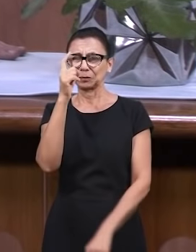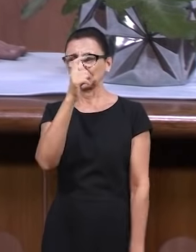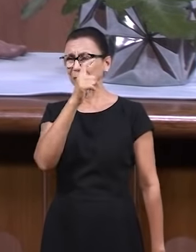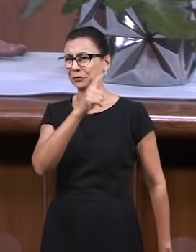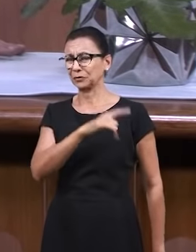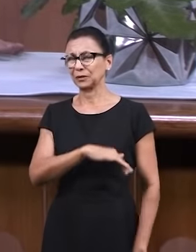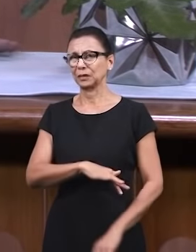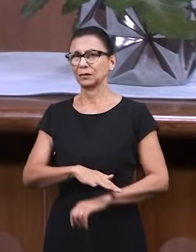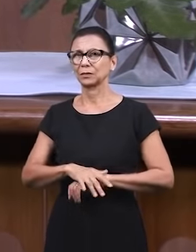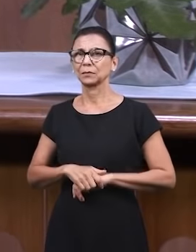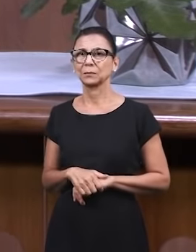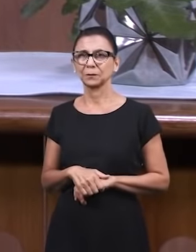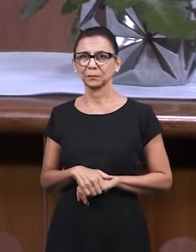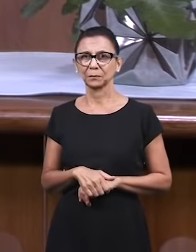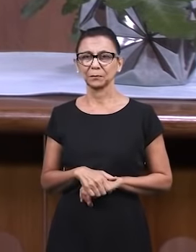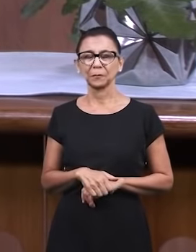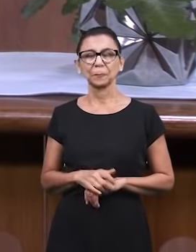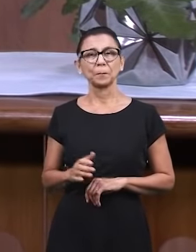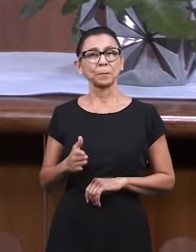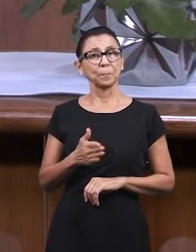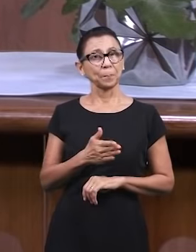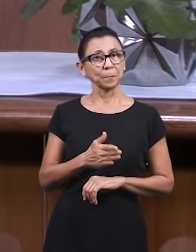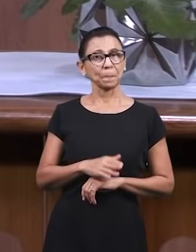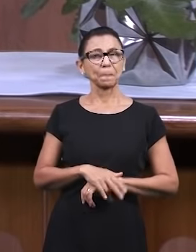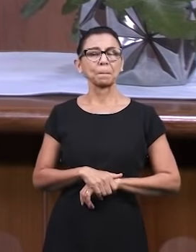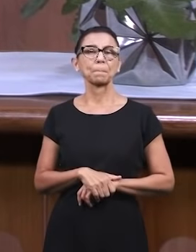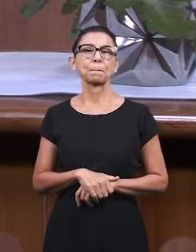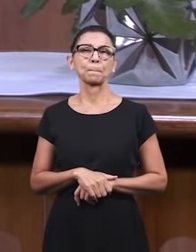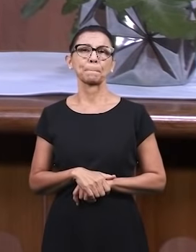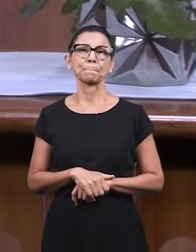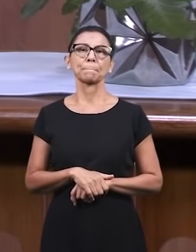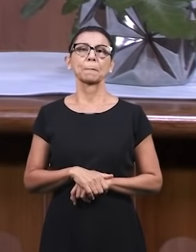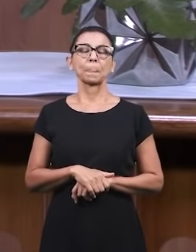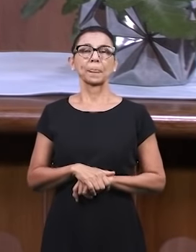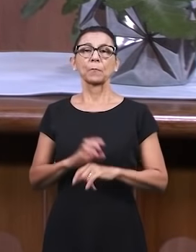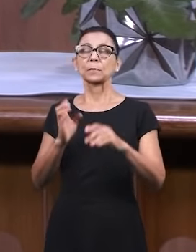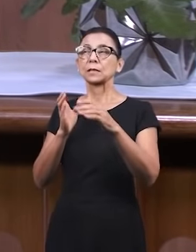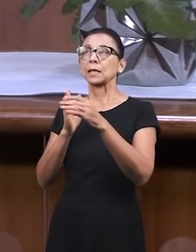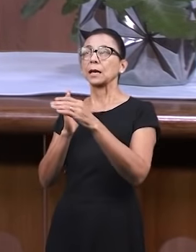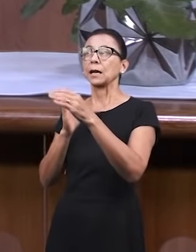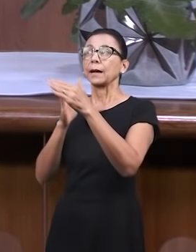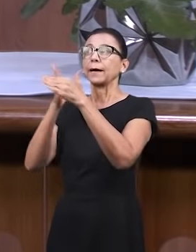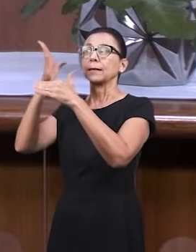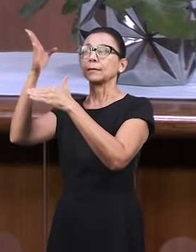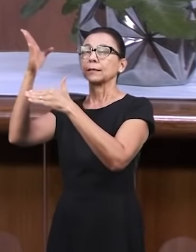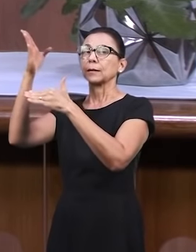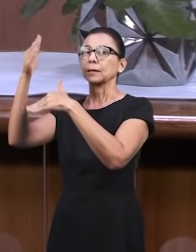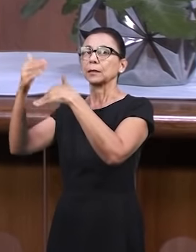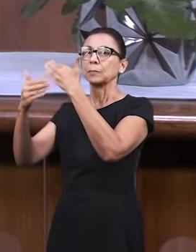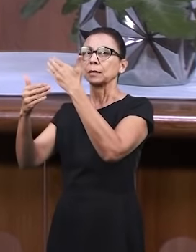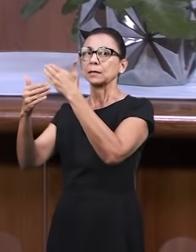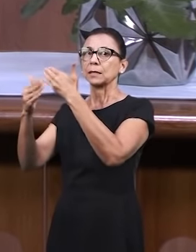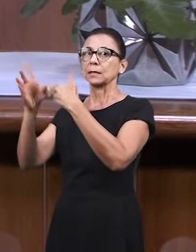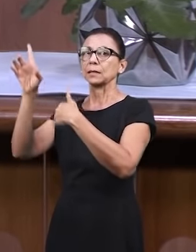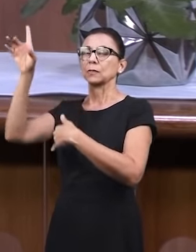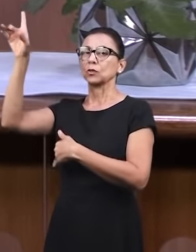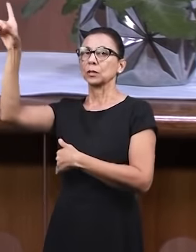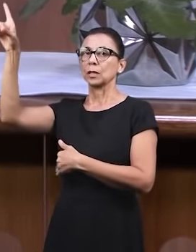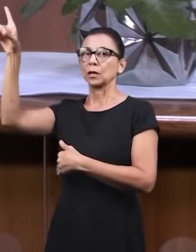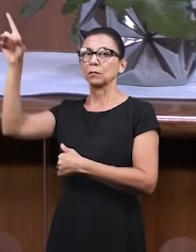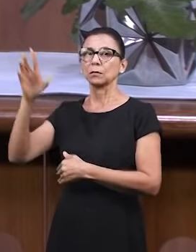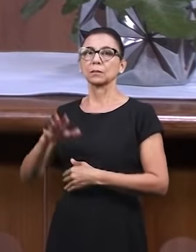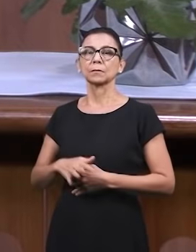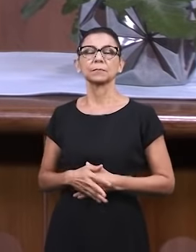por meu Pai não for concedido. Ou seja, Deus que vai propiciar ao